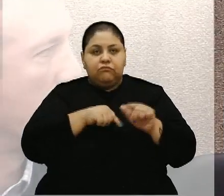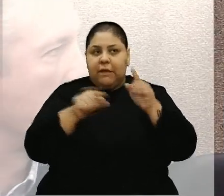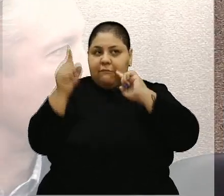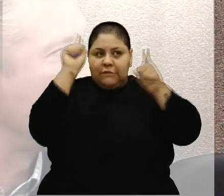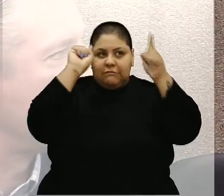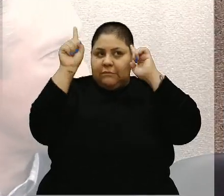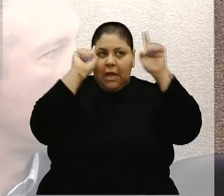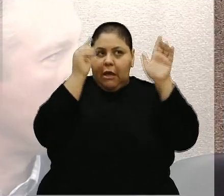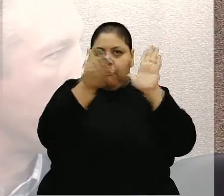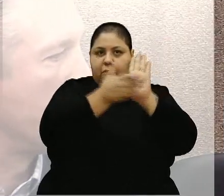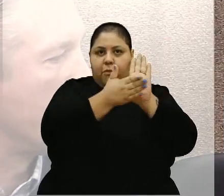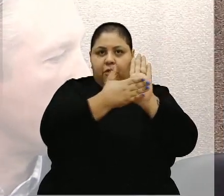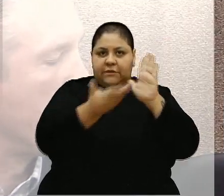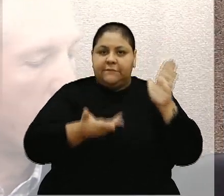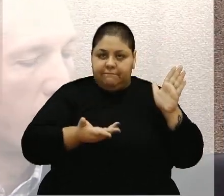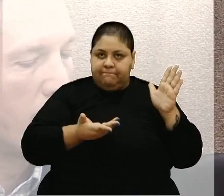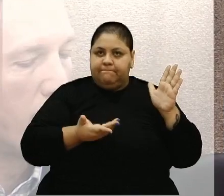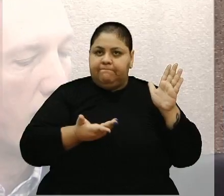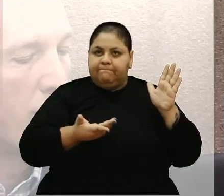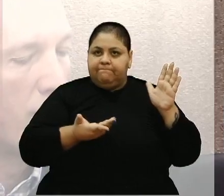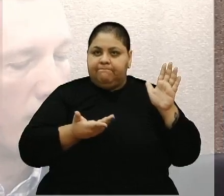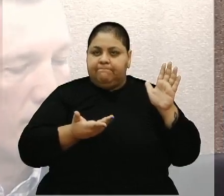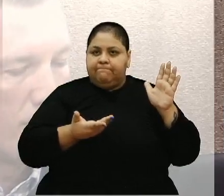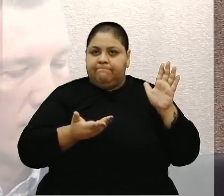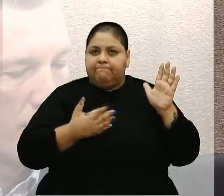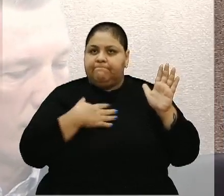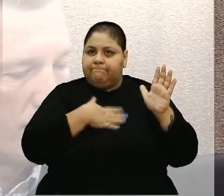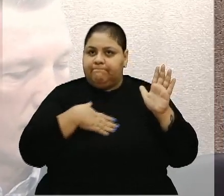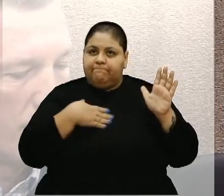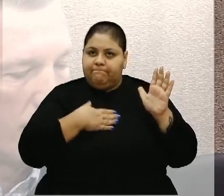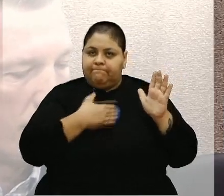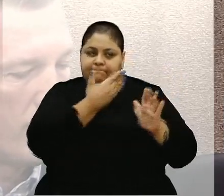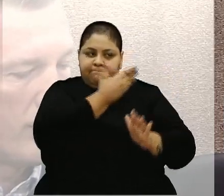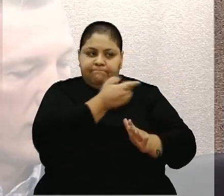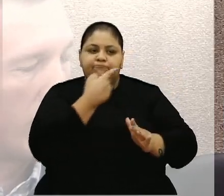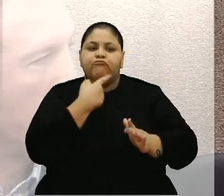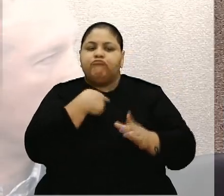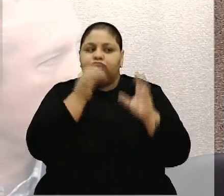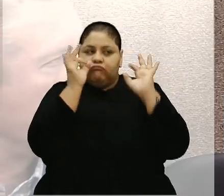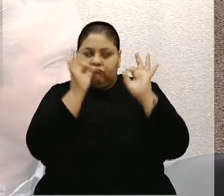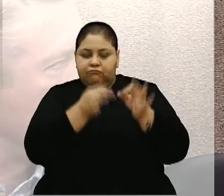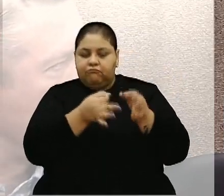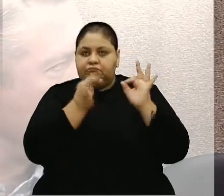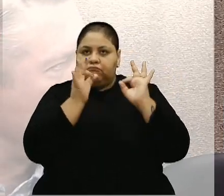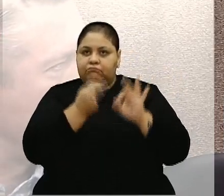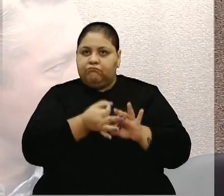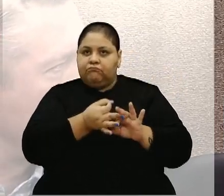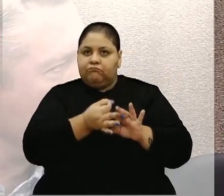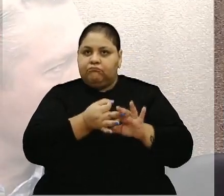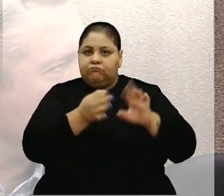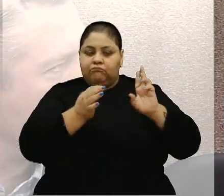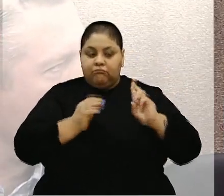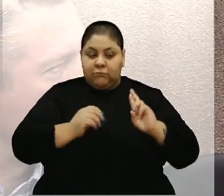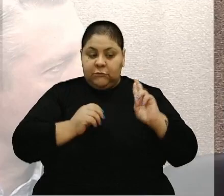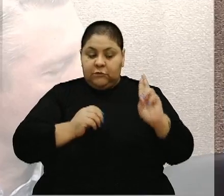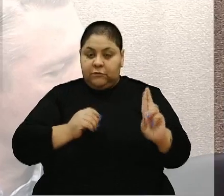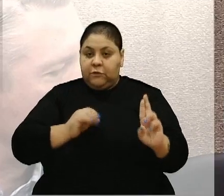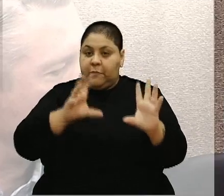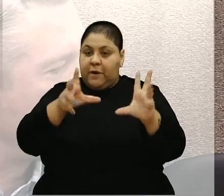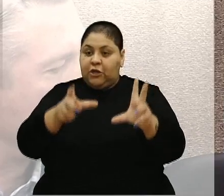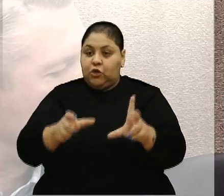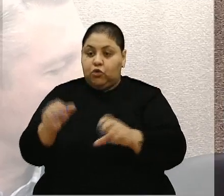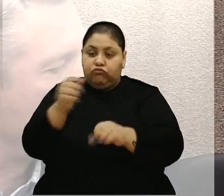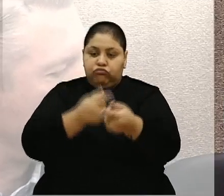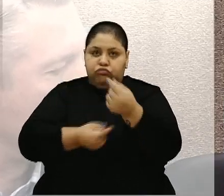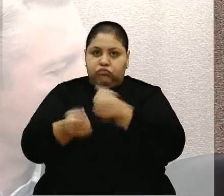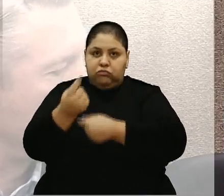propostas, não ter projetos. E nesse sentido, Geraldo, eu gostaria de deixar um elogio na sua pessoa para toda a gestão e administração